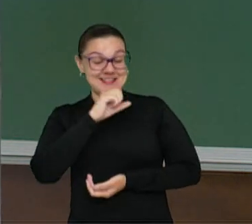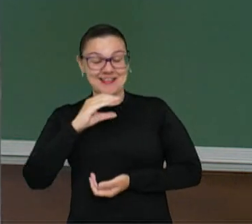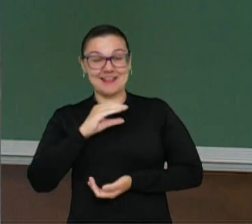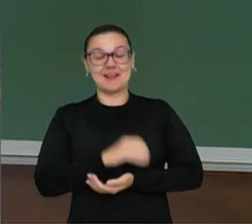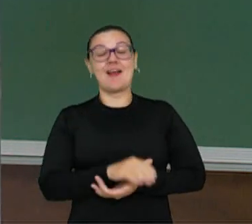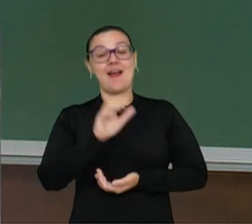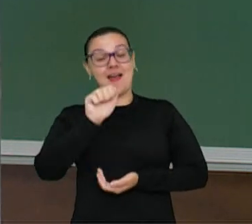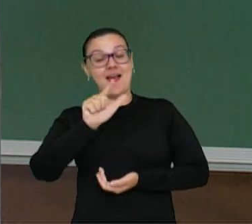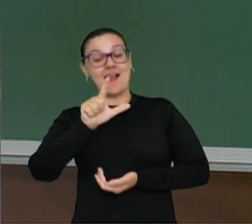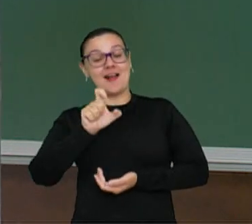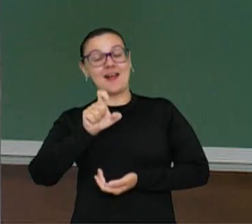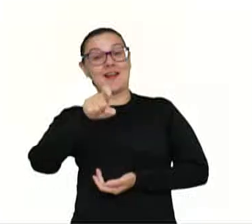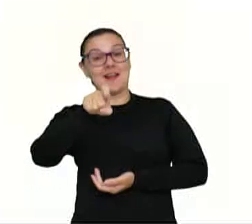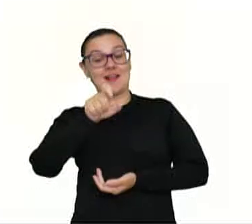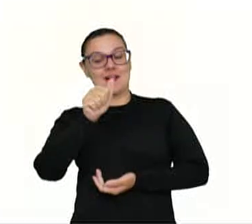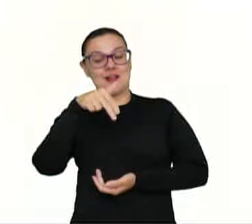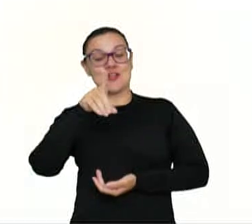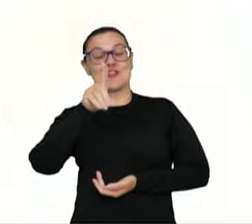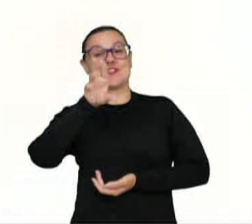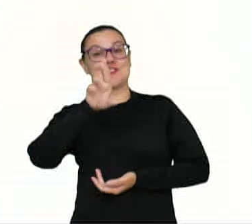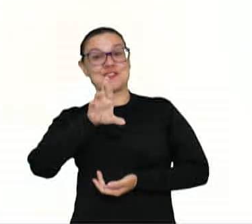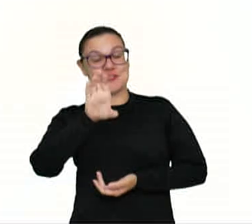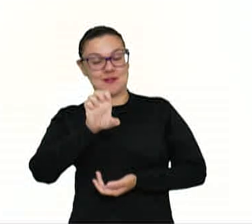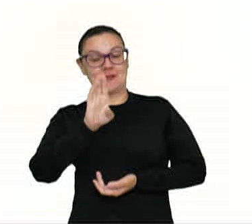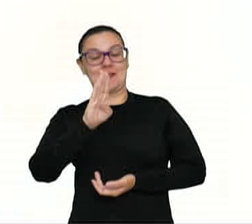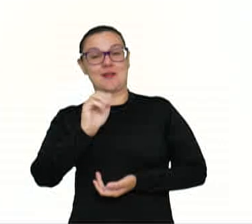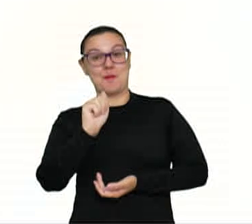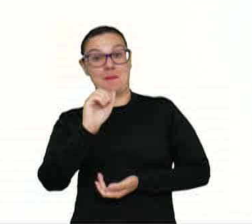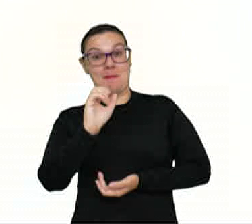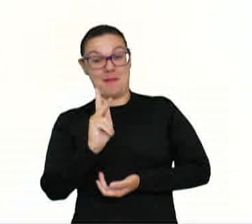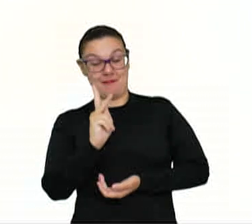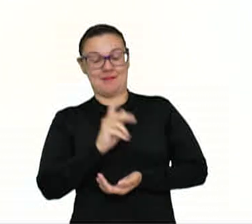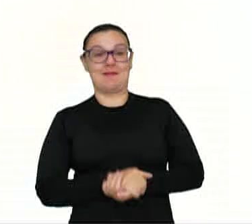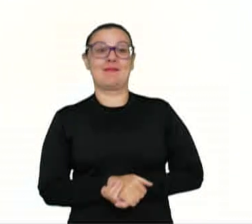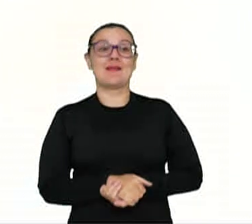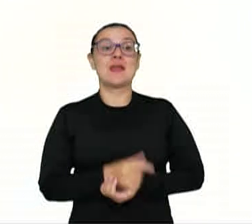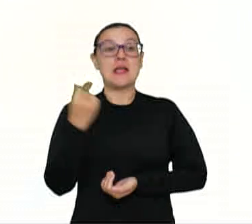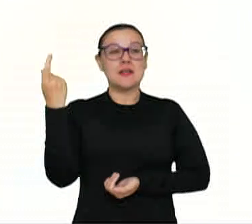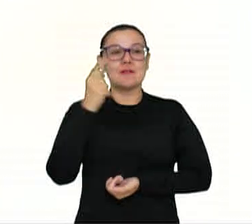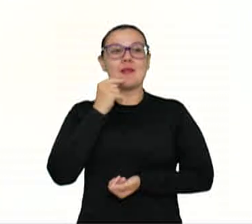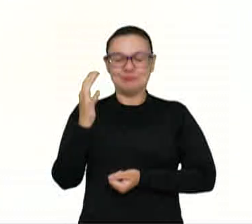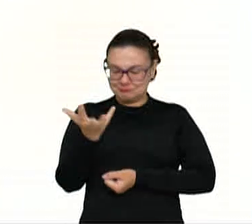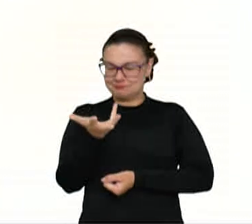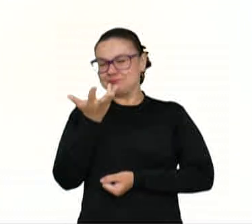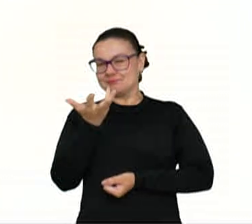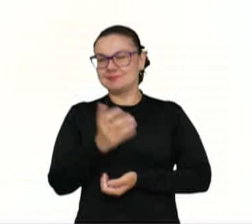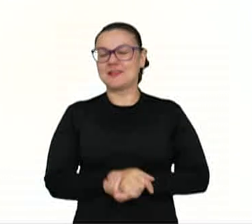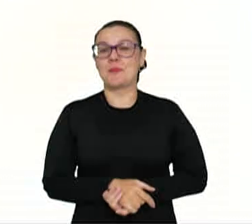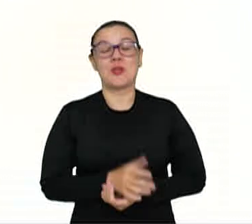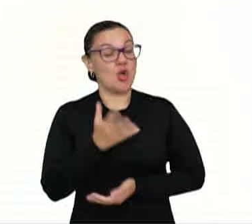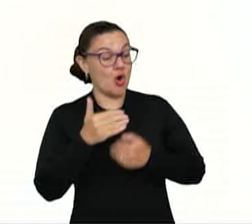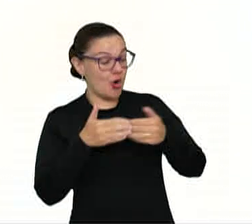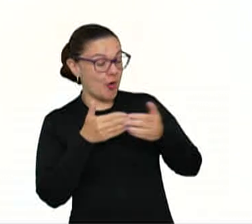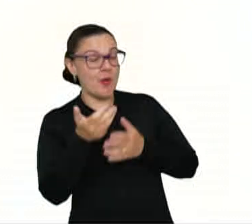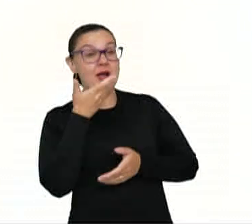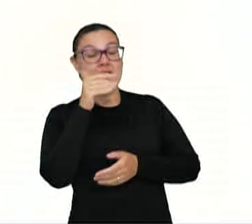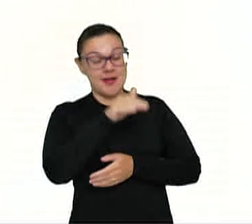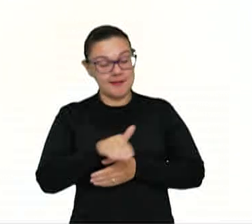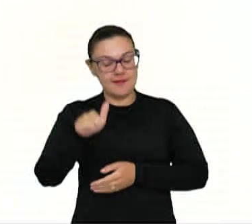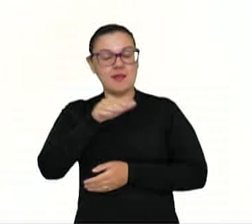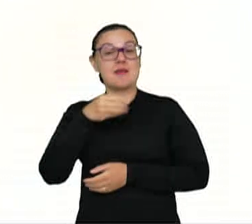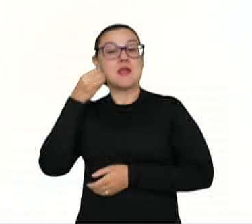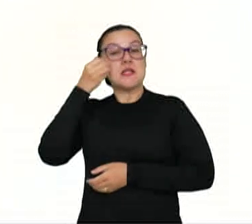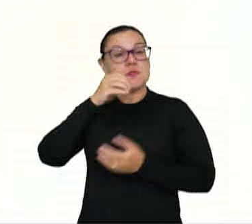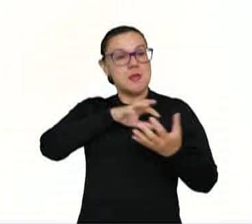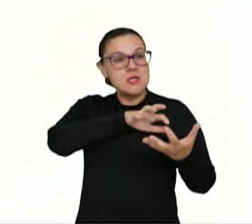Alexandre Beck. Armandinho é um menino muito perspicaz, né, o personagem ali da tirinha. Como toda criança, ele experiencia